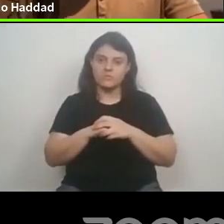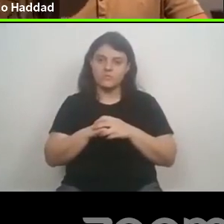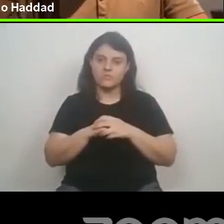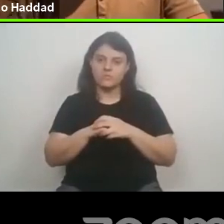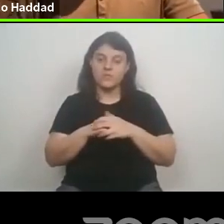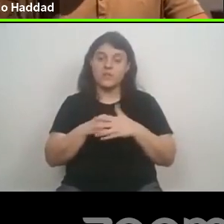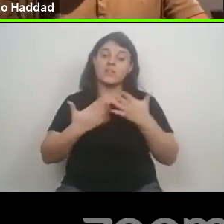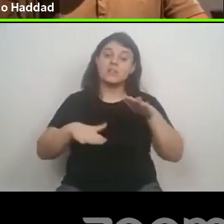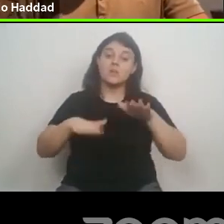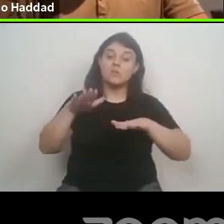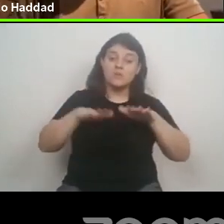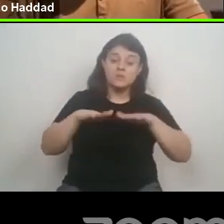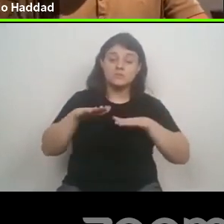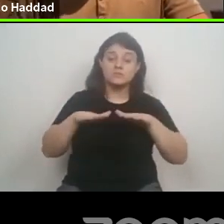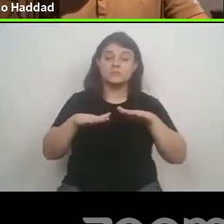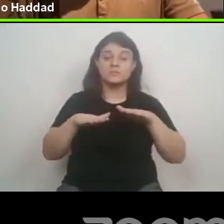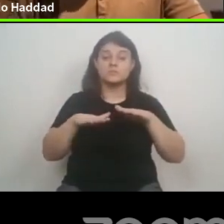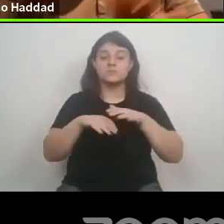Talvez